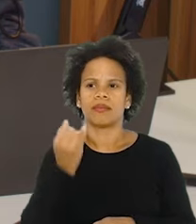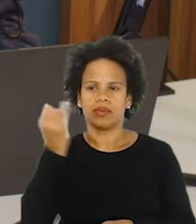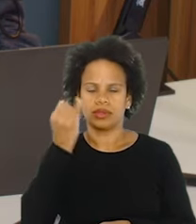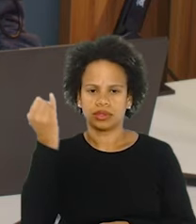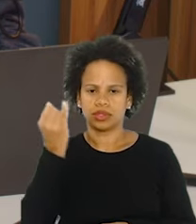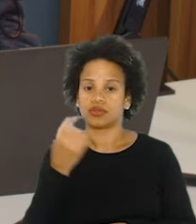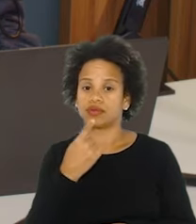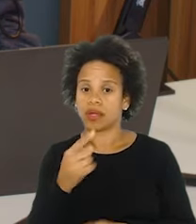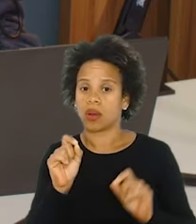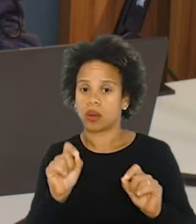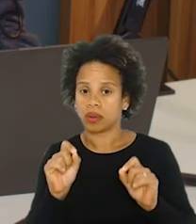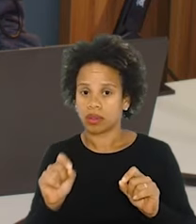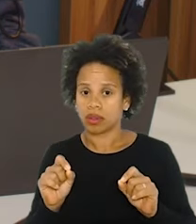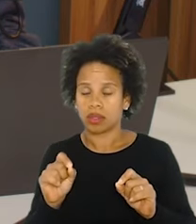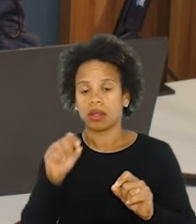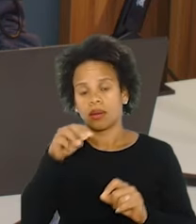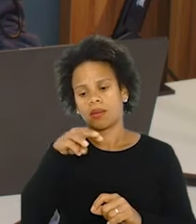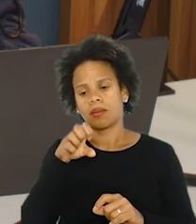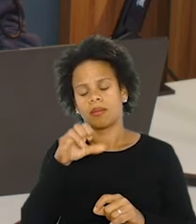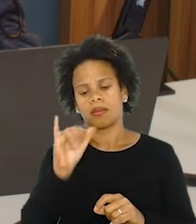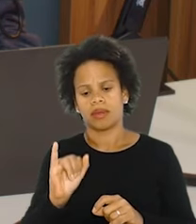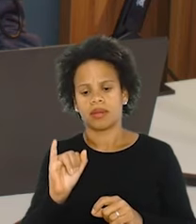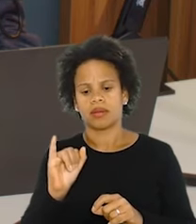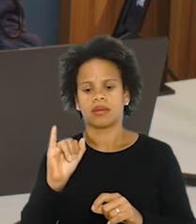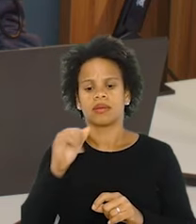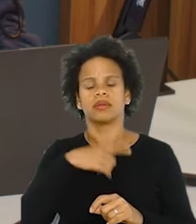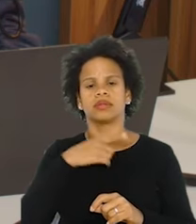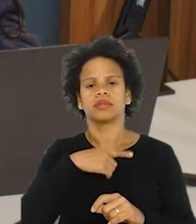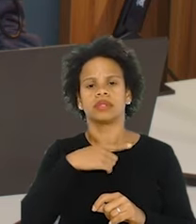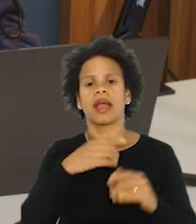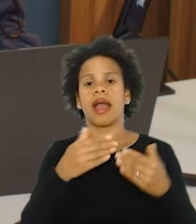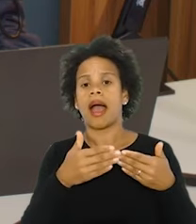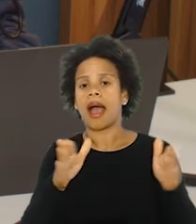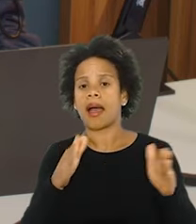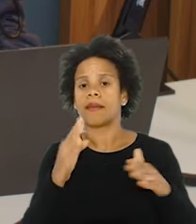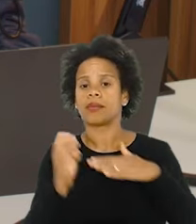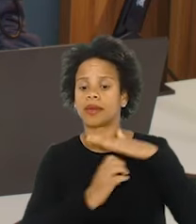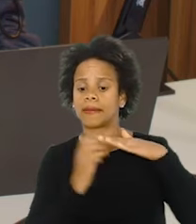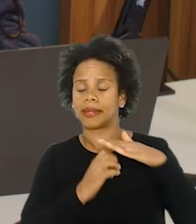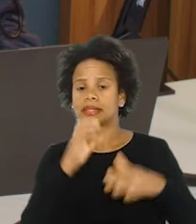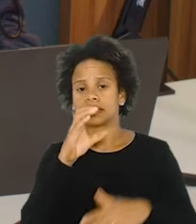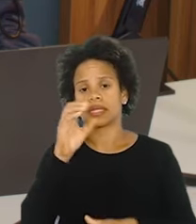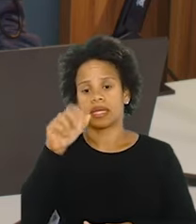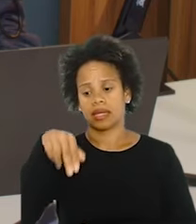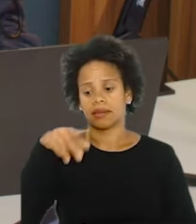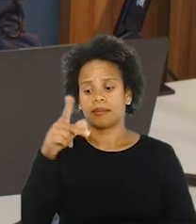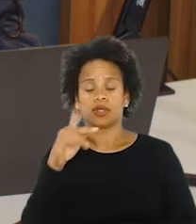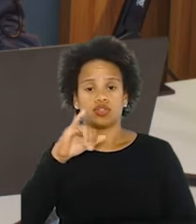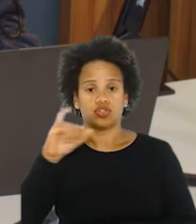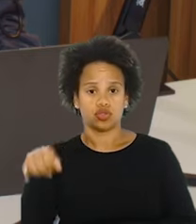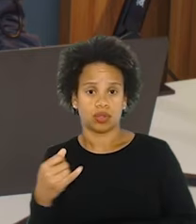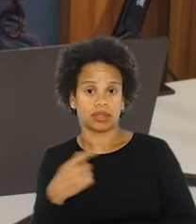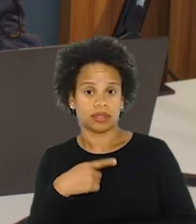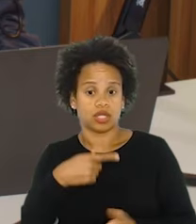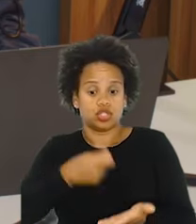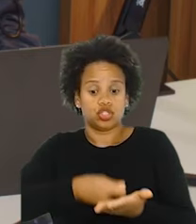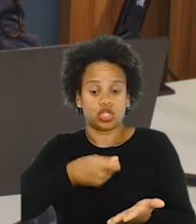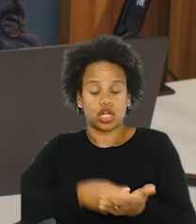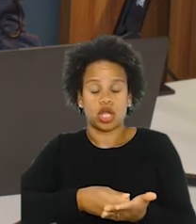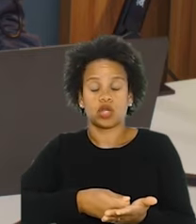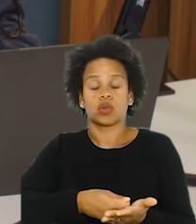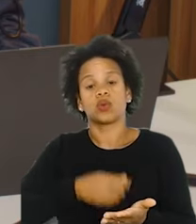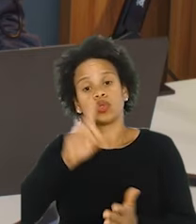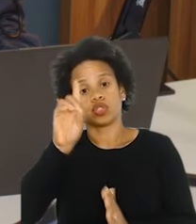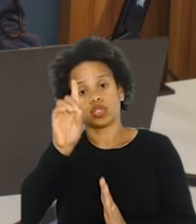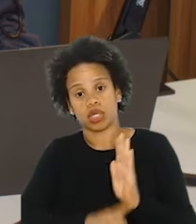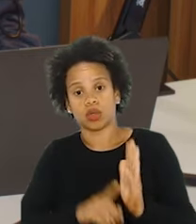eh o mei quando ele abre como a gente falou quando eu abro uma empresa eu tenho CNPJ eu tenho direitos e obrigações e as as obrigações